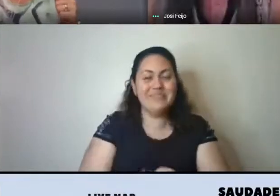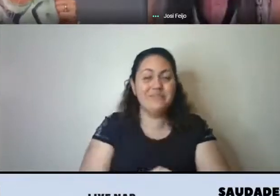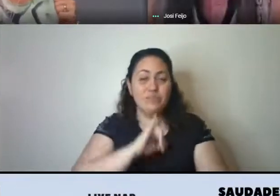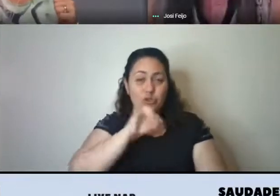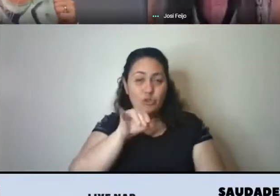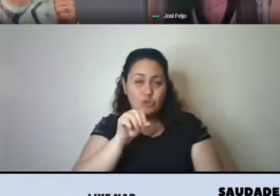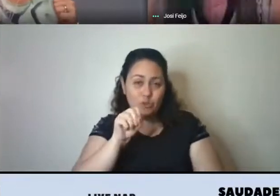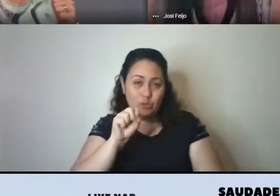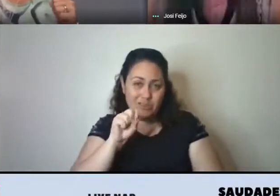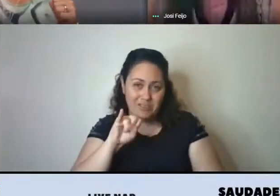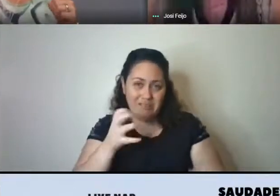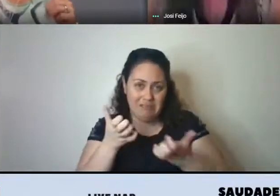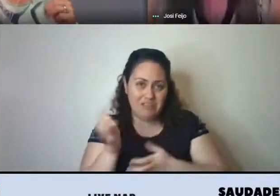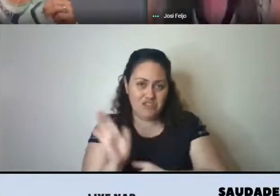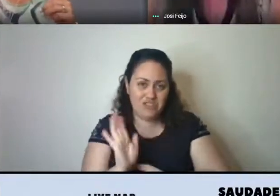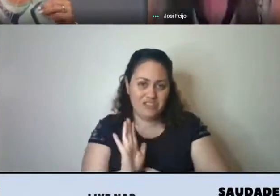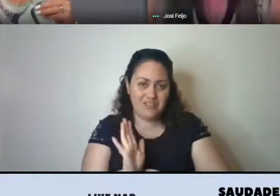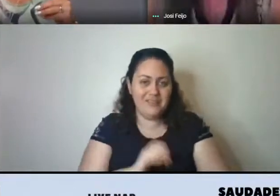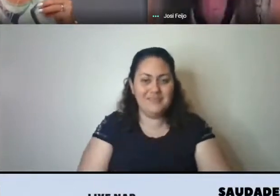despedir.